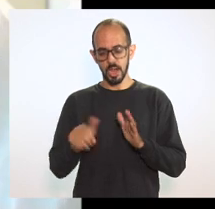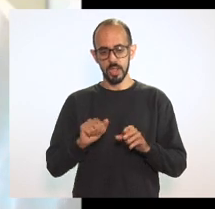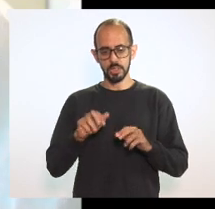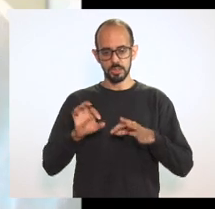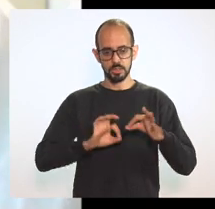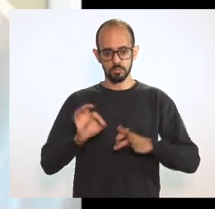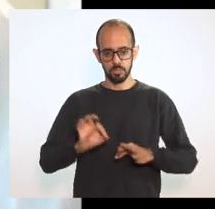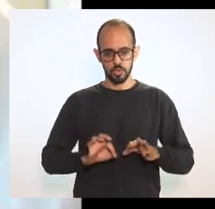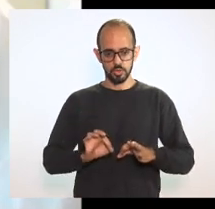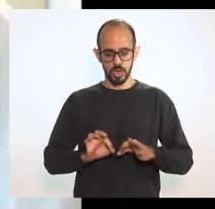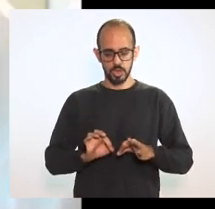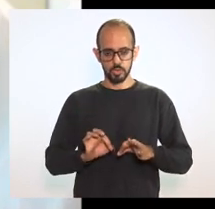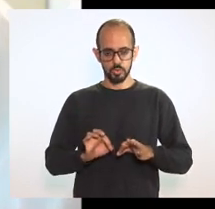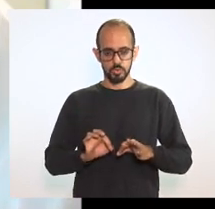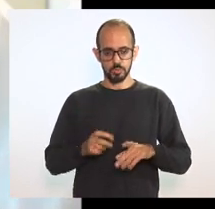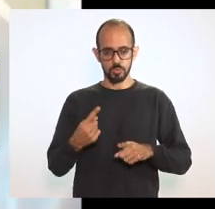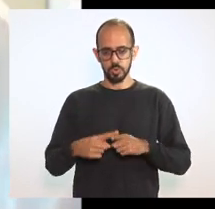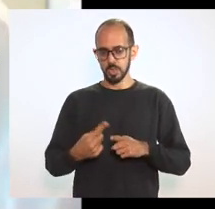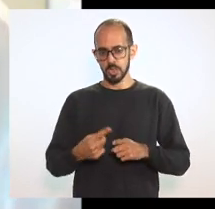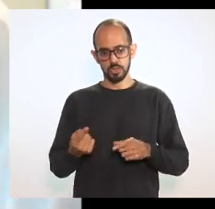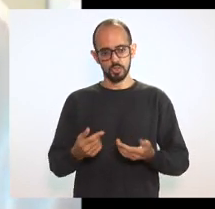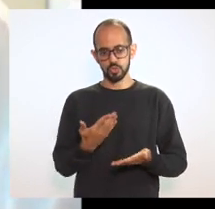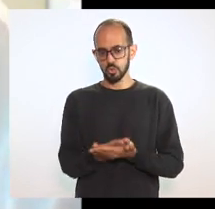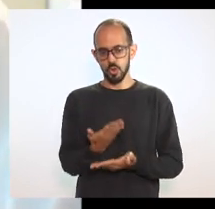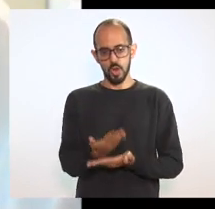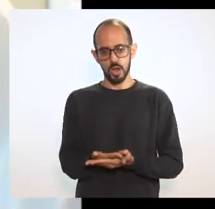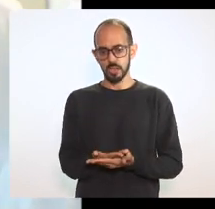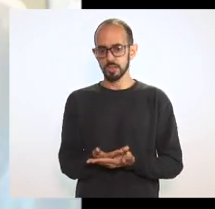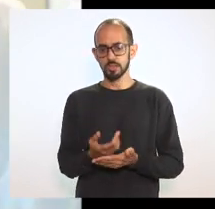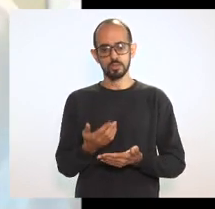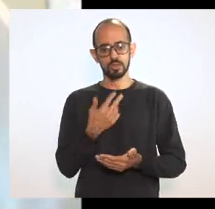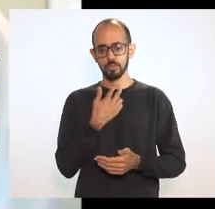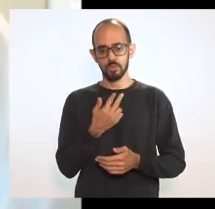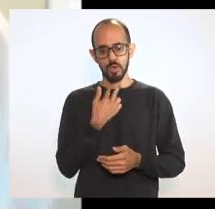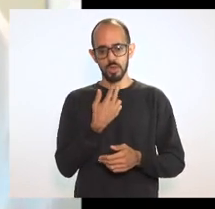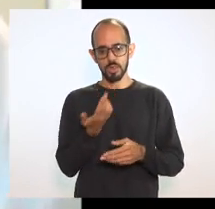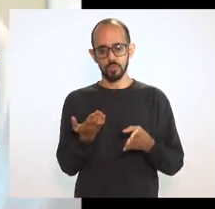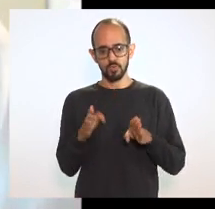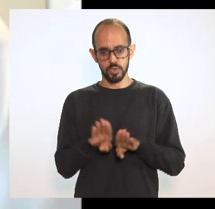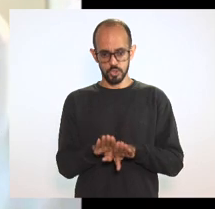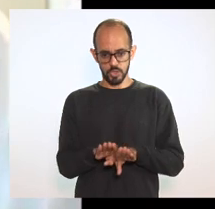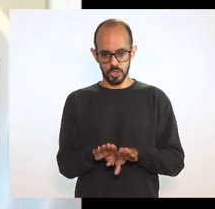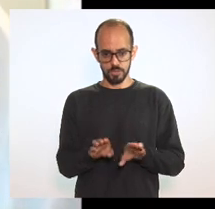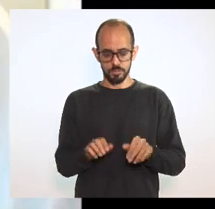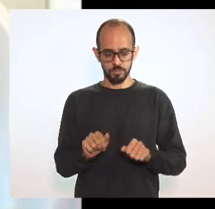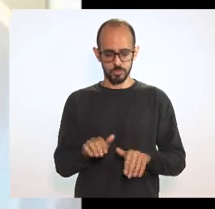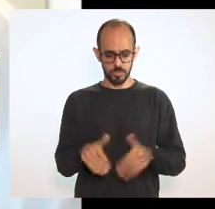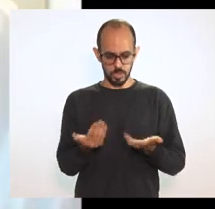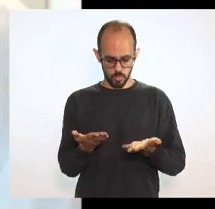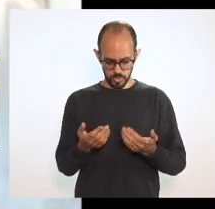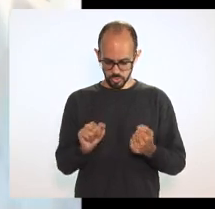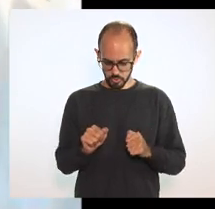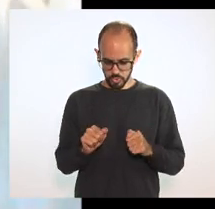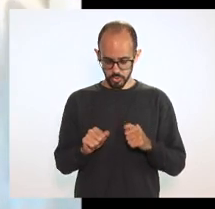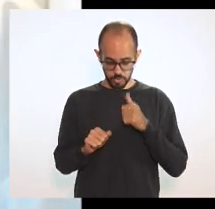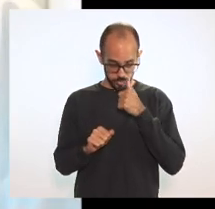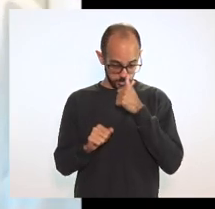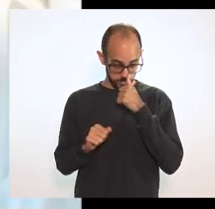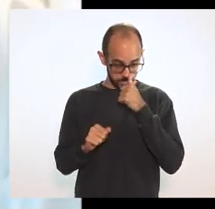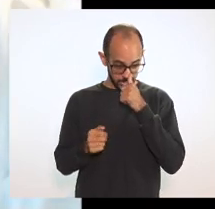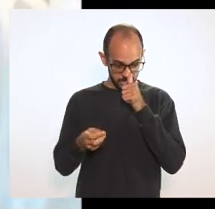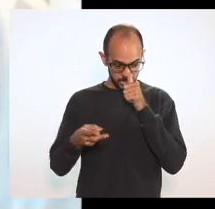as escolas não poderiam fechar em qualquer cenário da pandemia. A gente tem visto muito deputado aqui fazendo